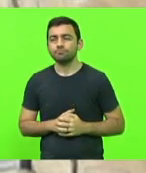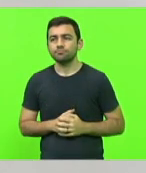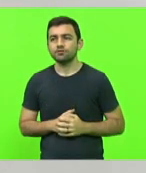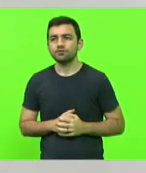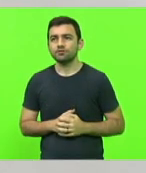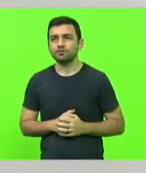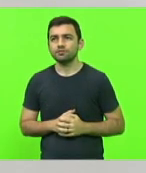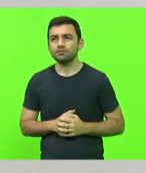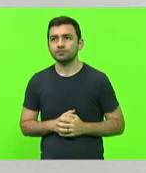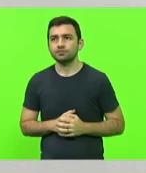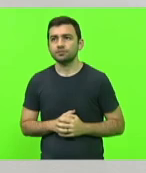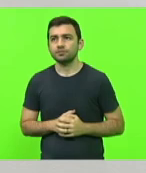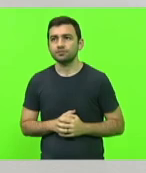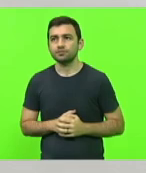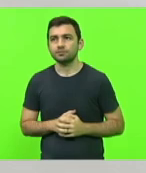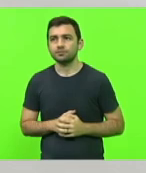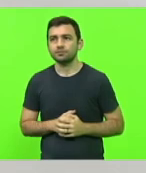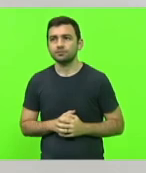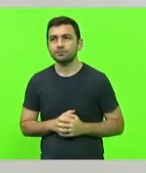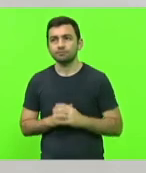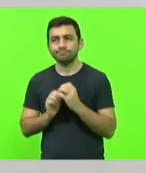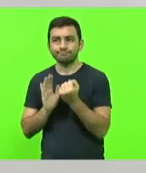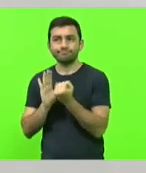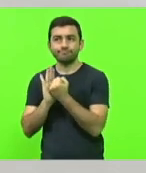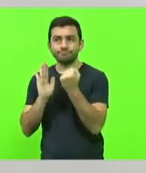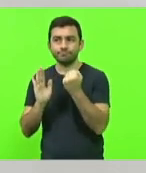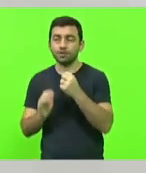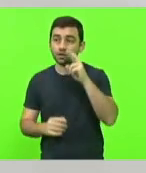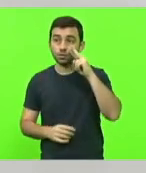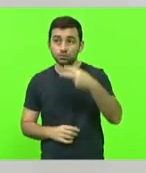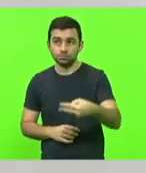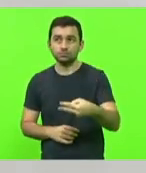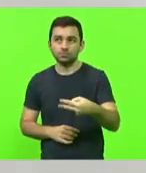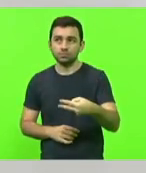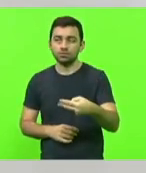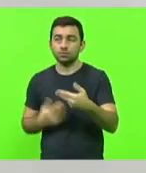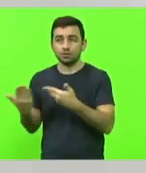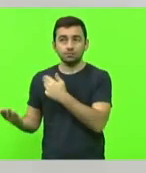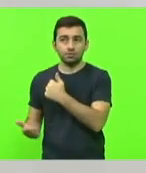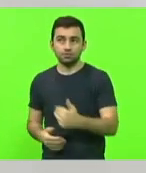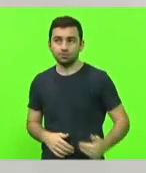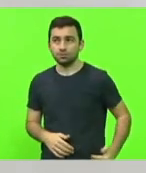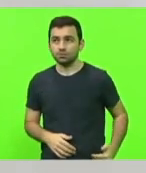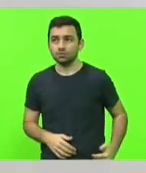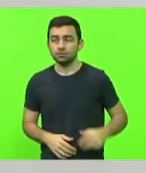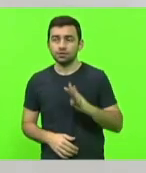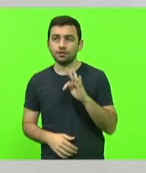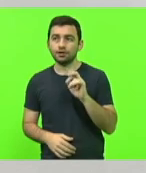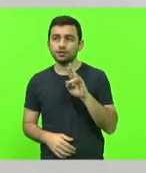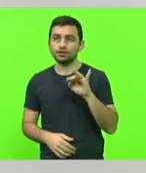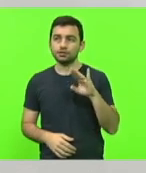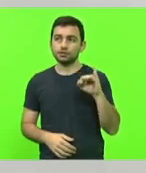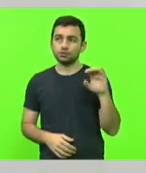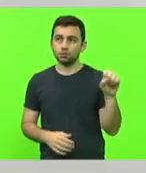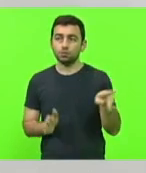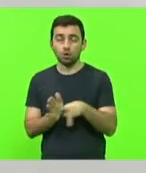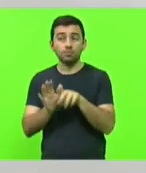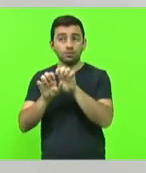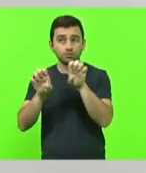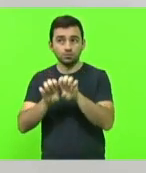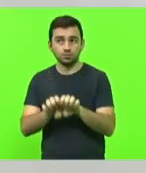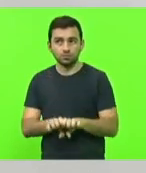Obrigado. Apenas para registrar aqui o reconhecimento do ministro Tarcísio Freitas da Infraestrutura,